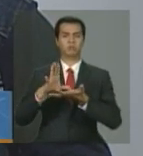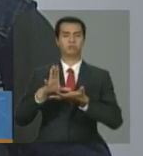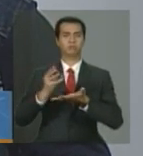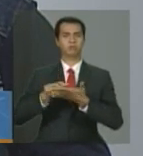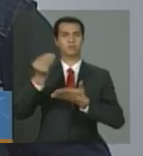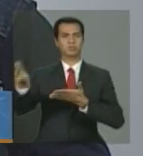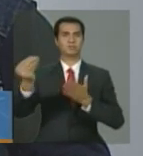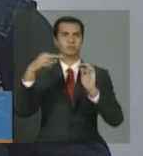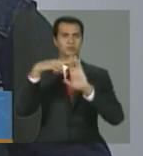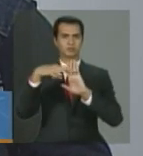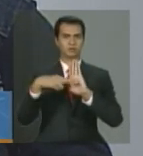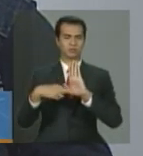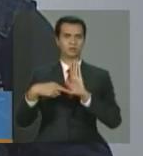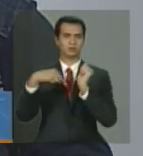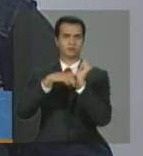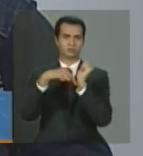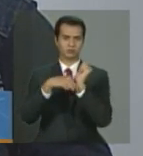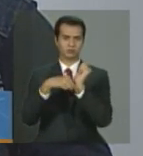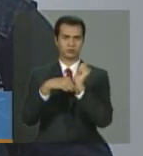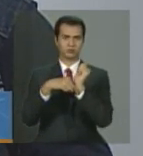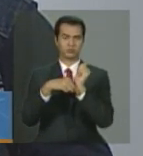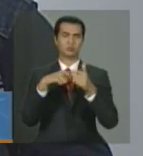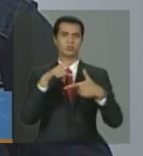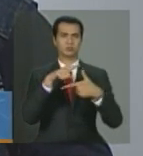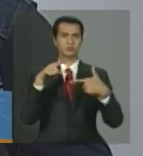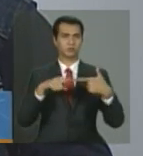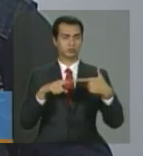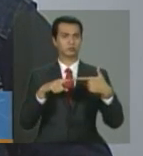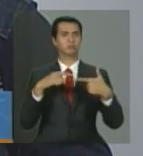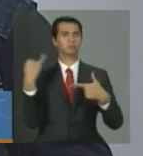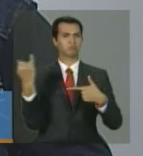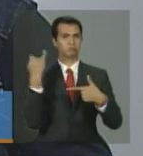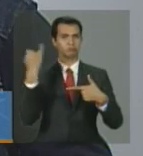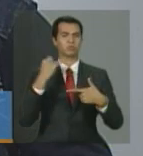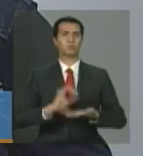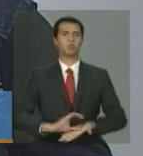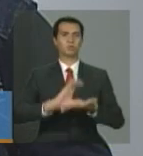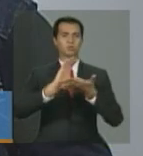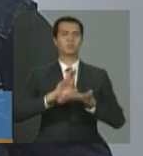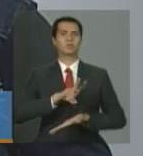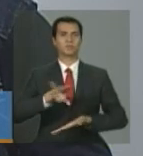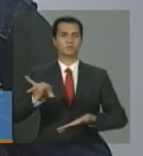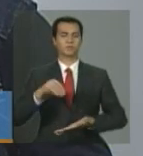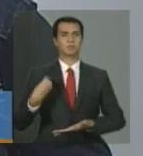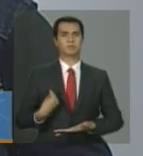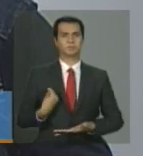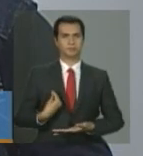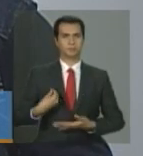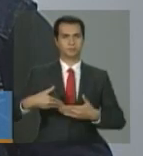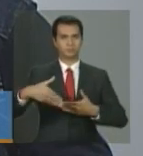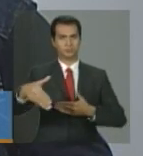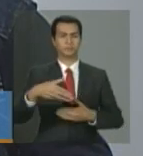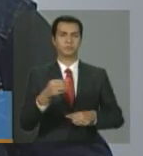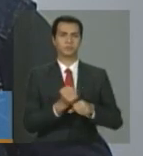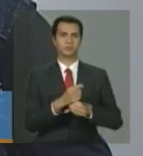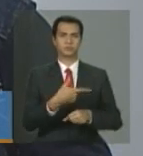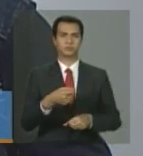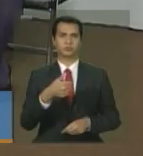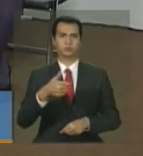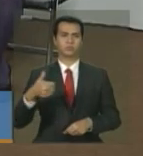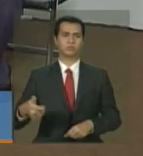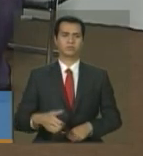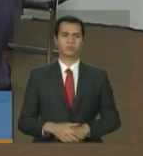solicitarem participar do senso comum e são esses dois momentos importantes que os conselhos participam esse ano de 2011 faço importante